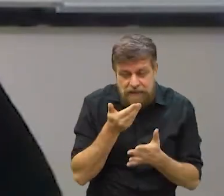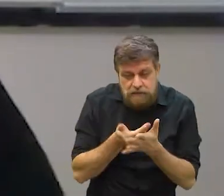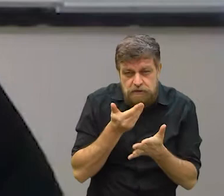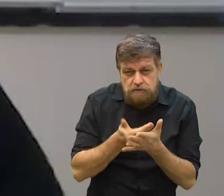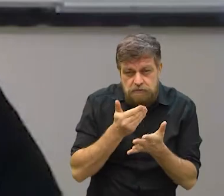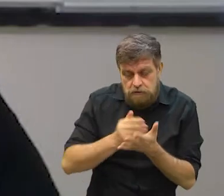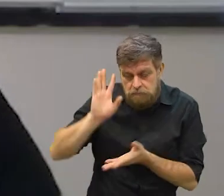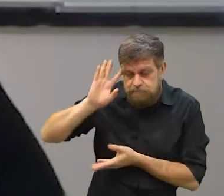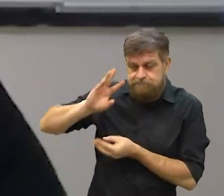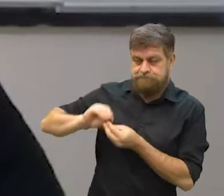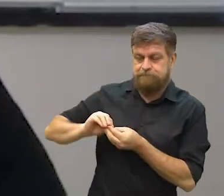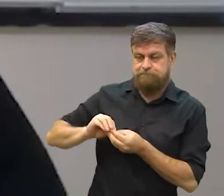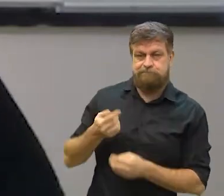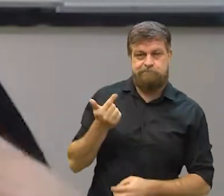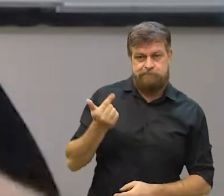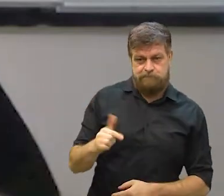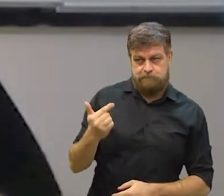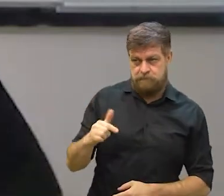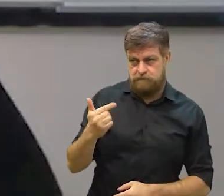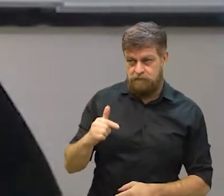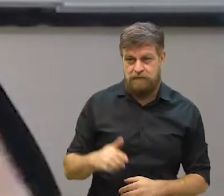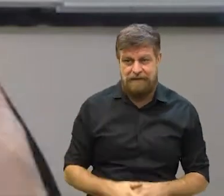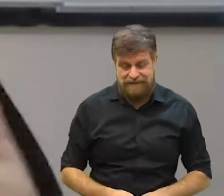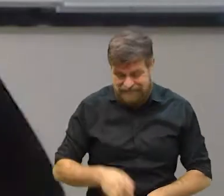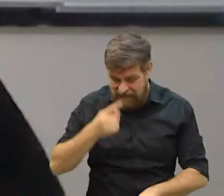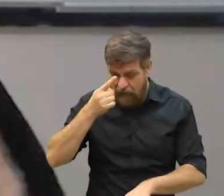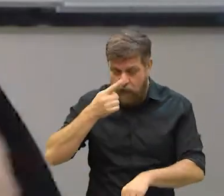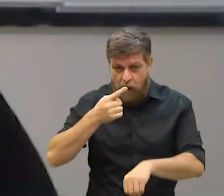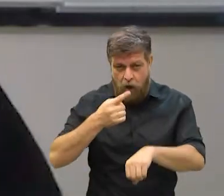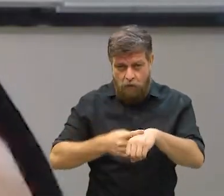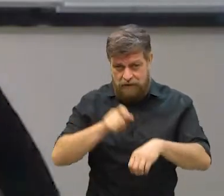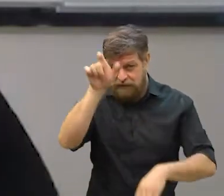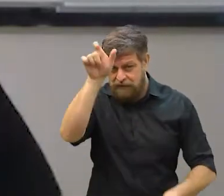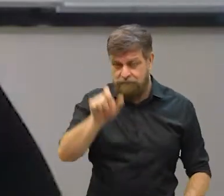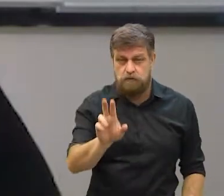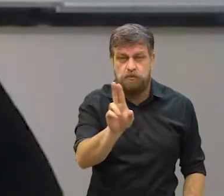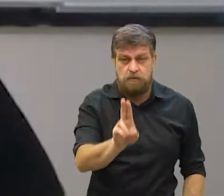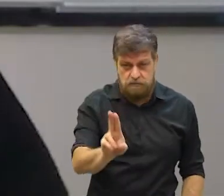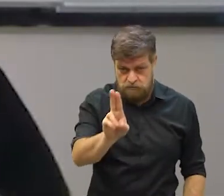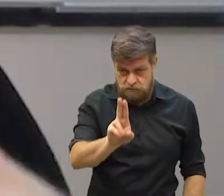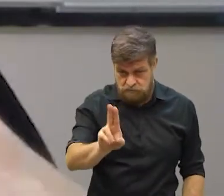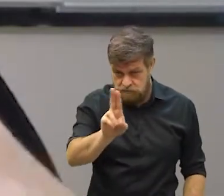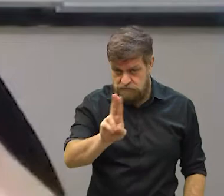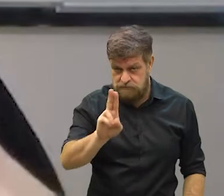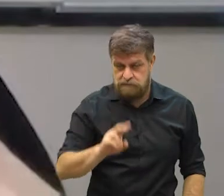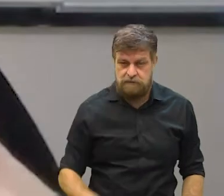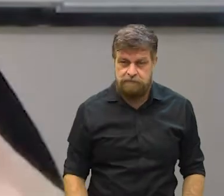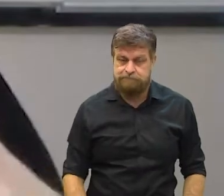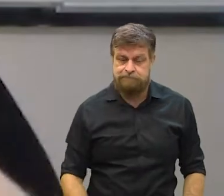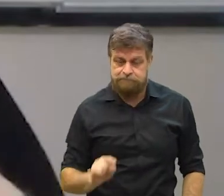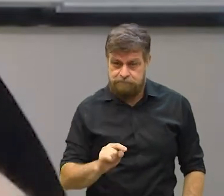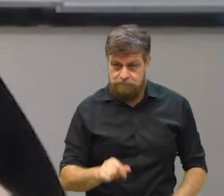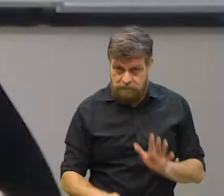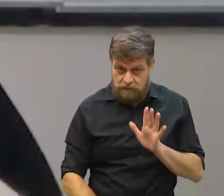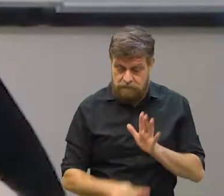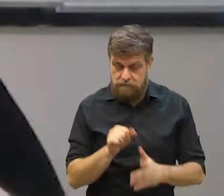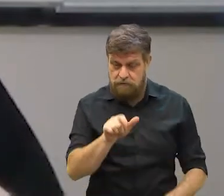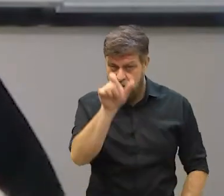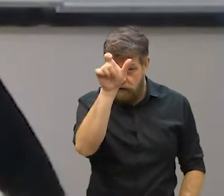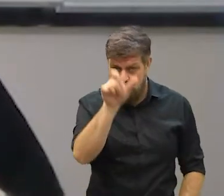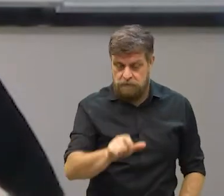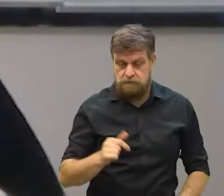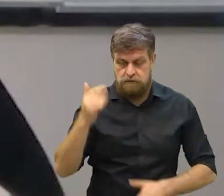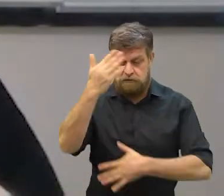um consenso sobre isso. Então, na hora de você utilizar ou não, primeiro, se for um paciente